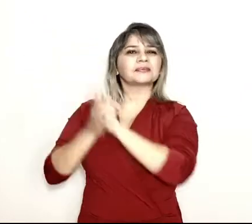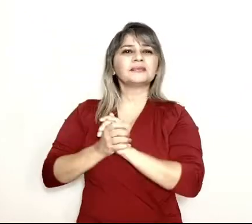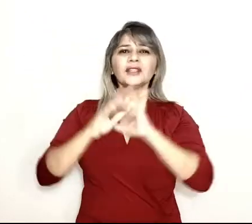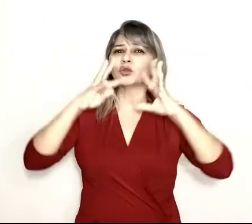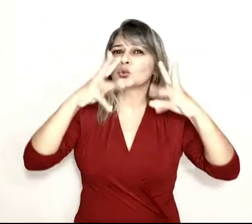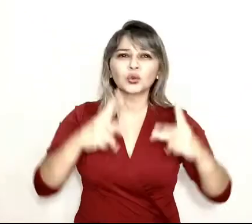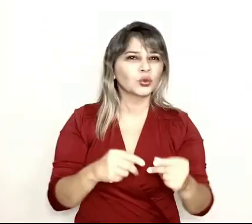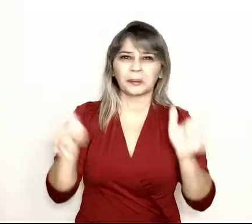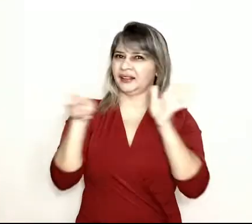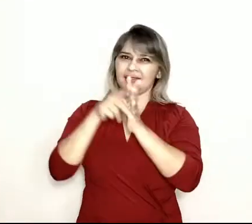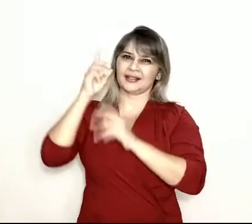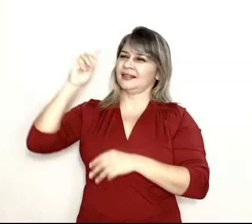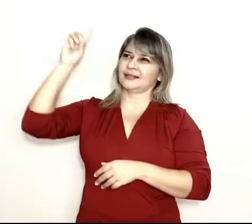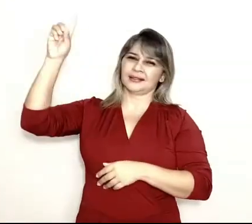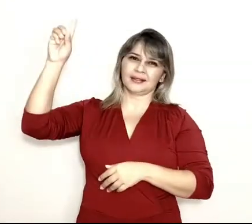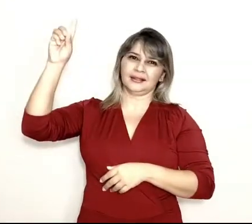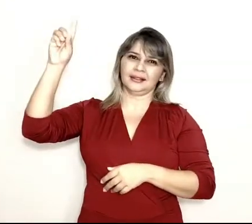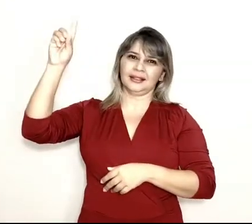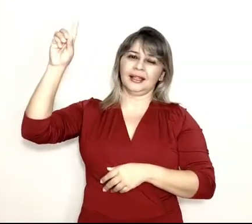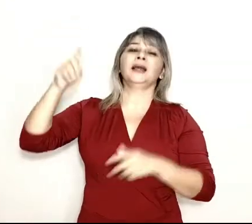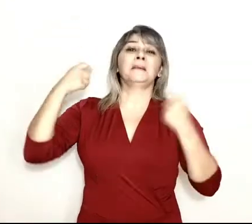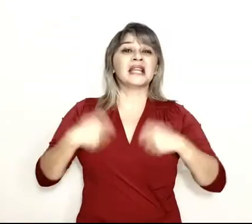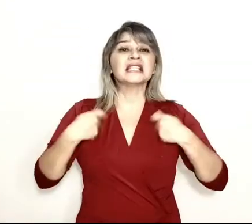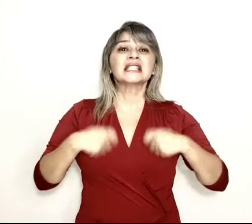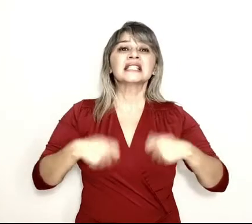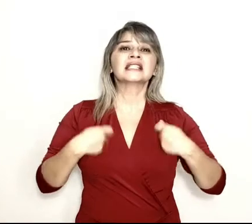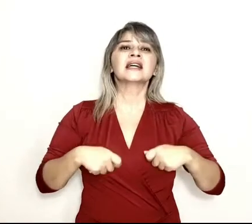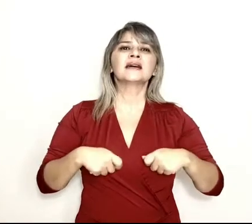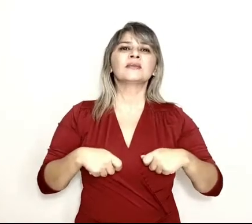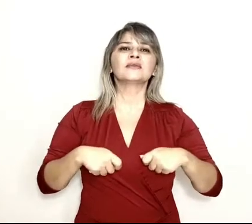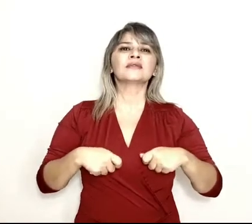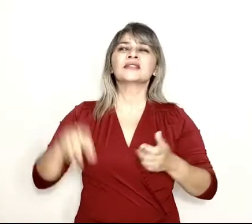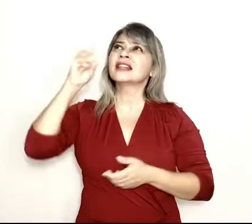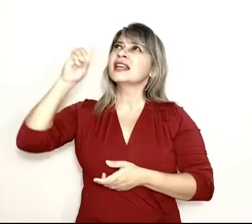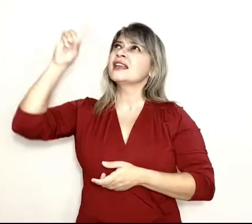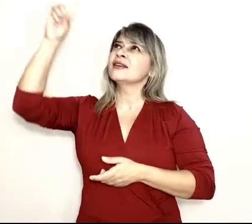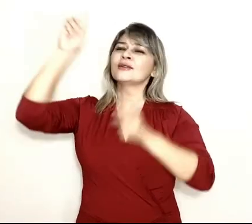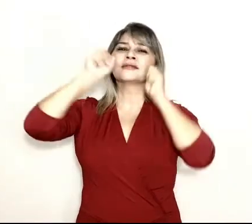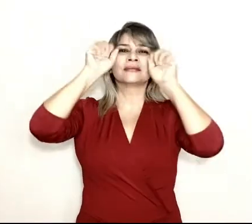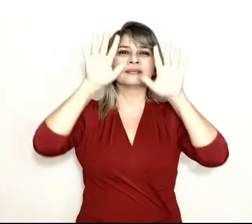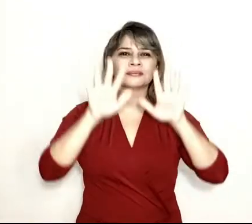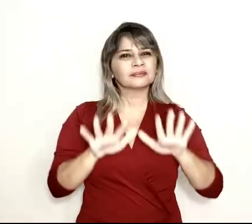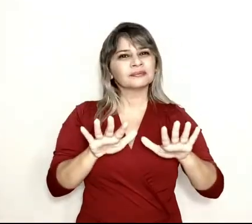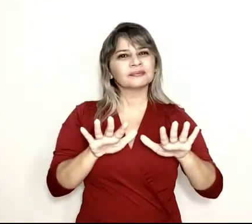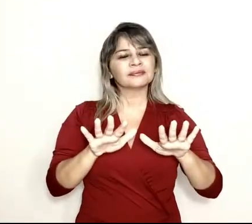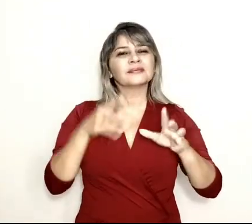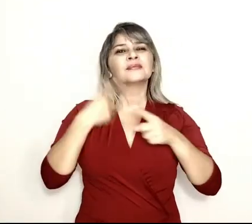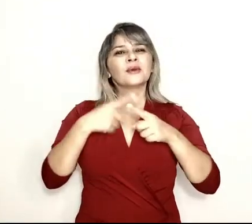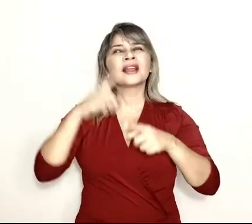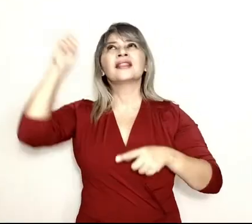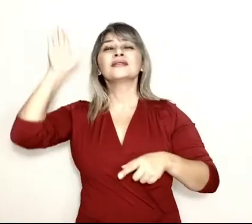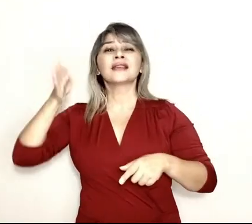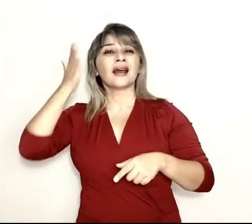nossas vidas, nós jamais teríamos alcançado isso tudo. Então, o que é motivado